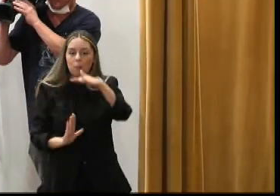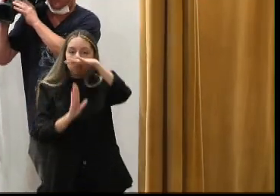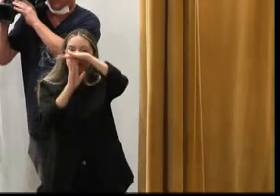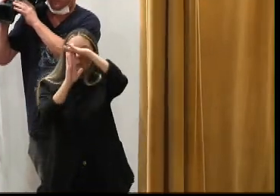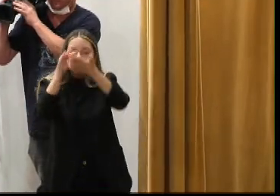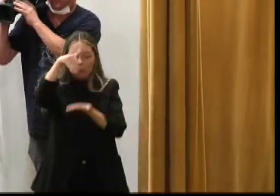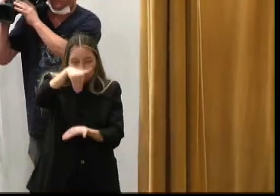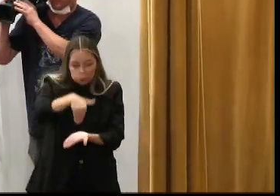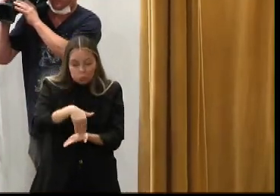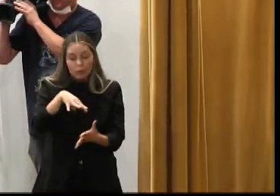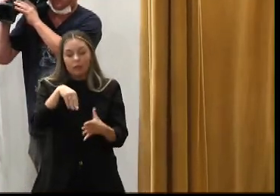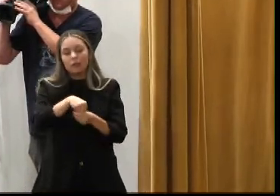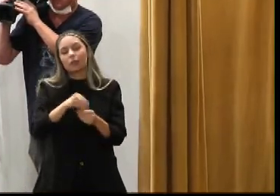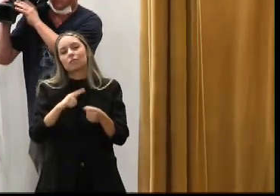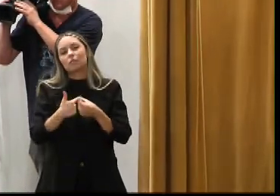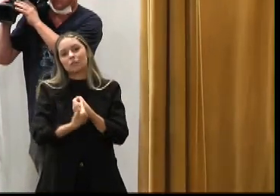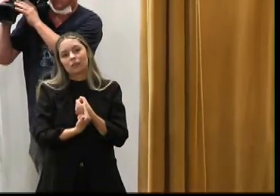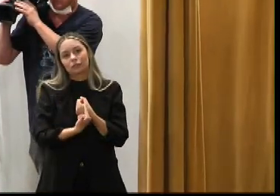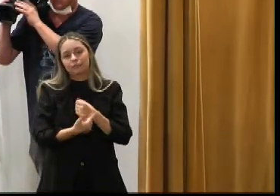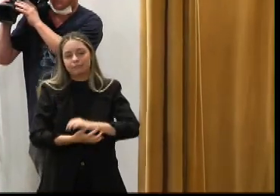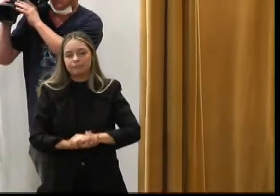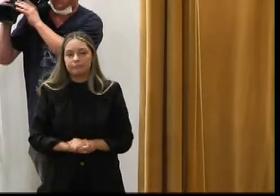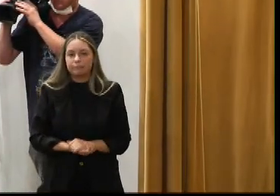das cidades.